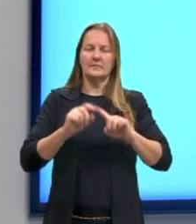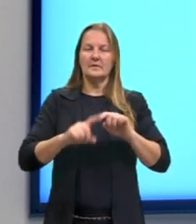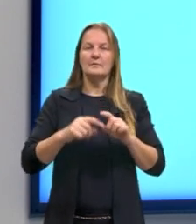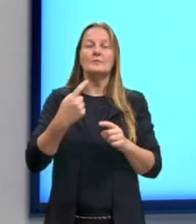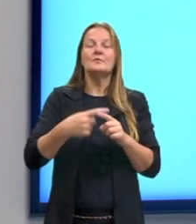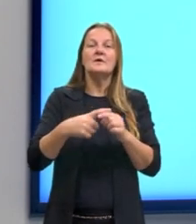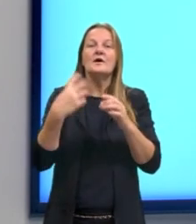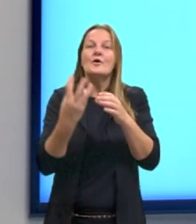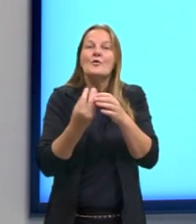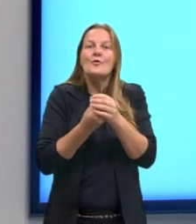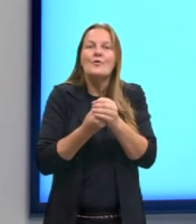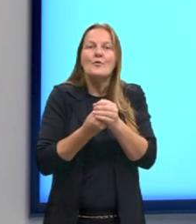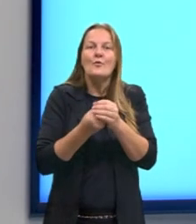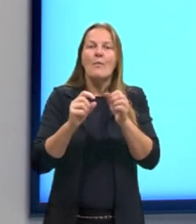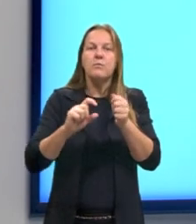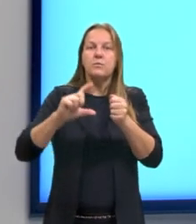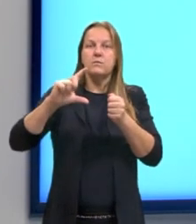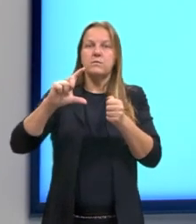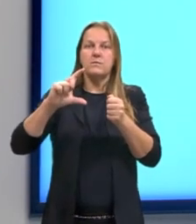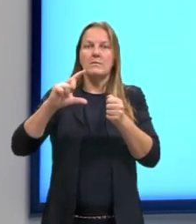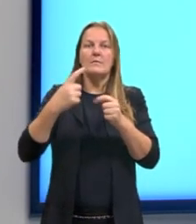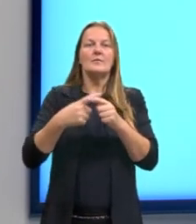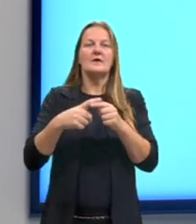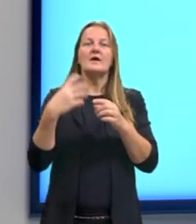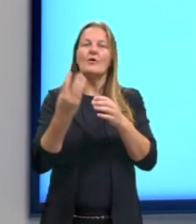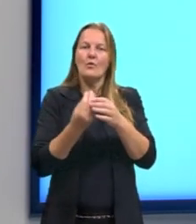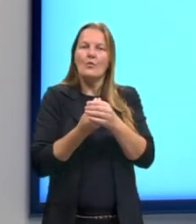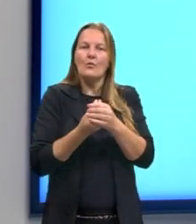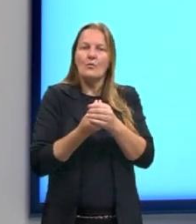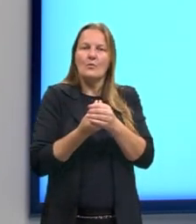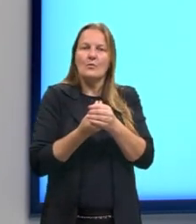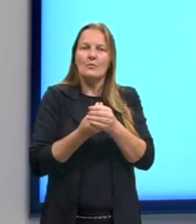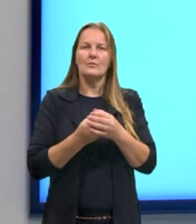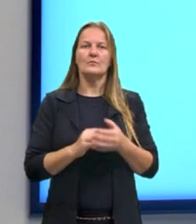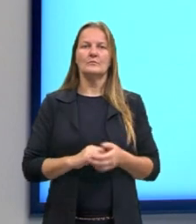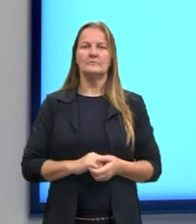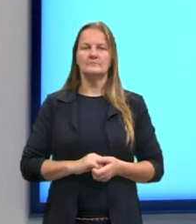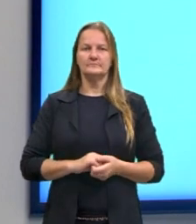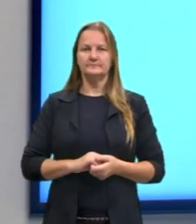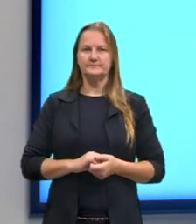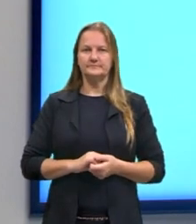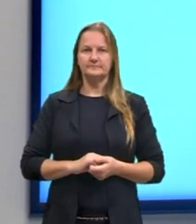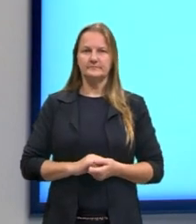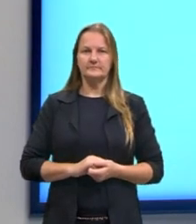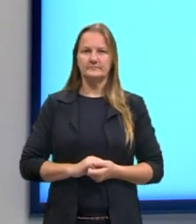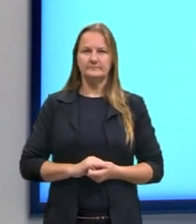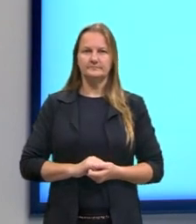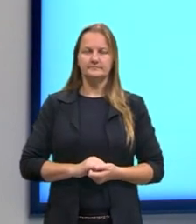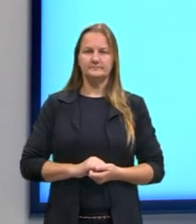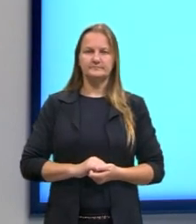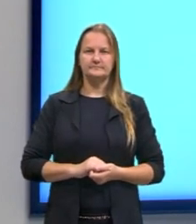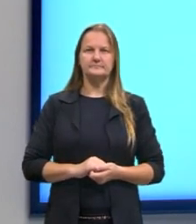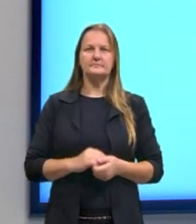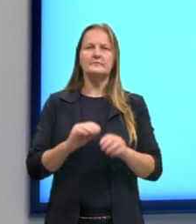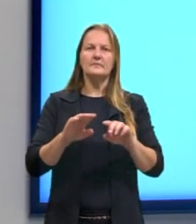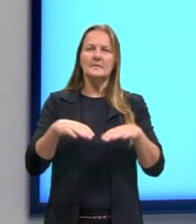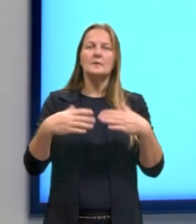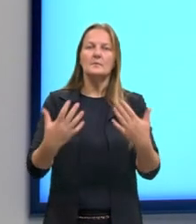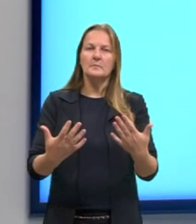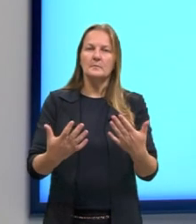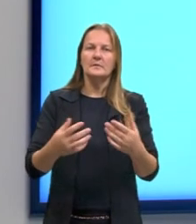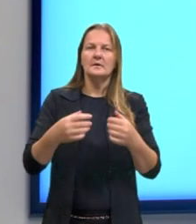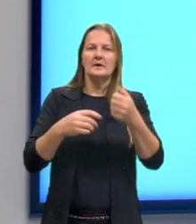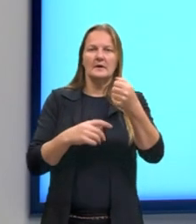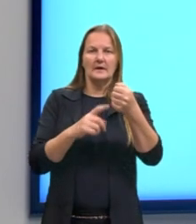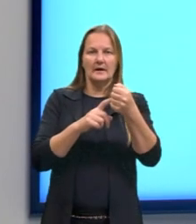A é maiúsculo em função de ele determinar, então, ser um conjunto. Então, eu leio